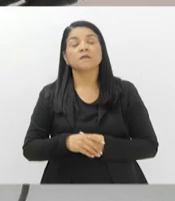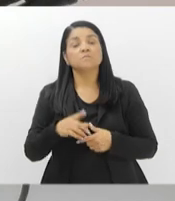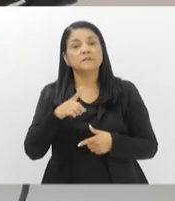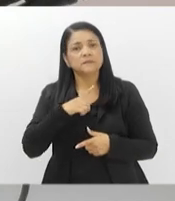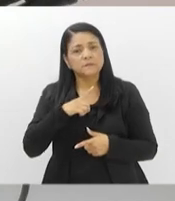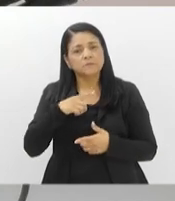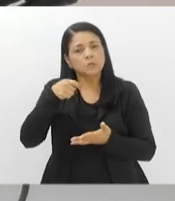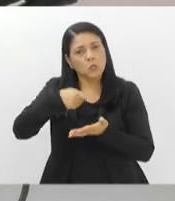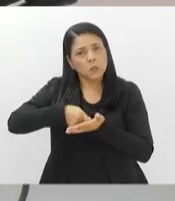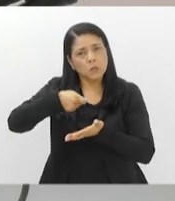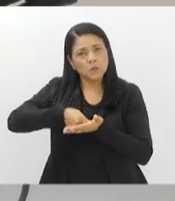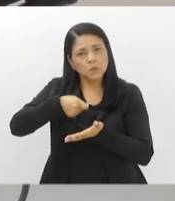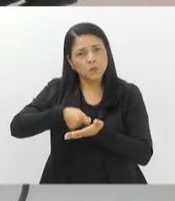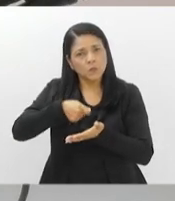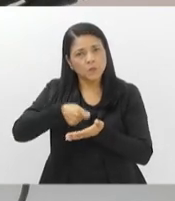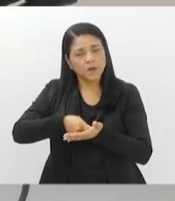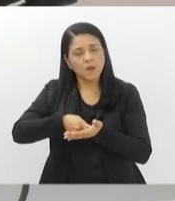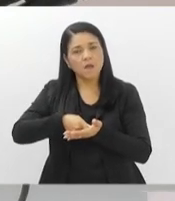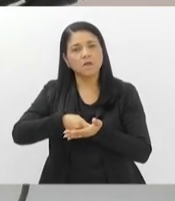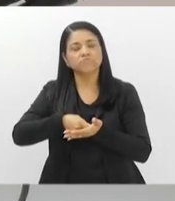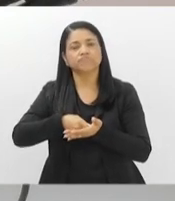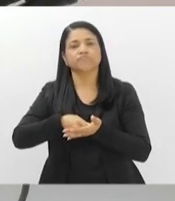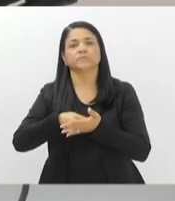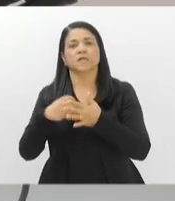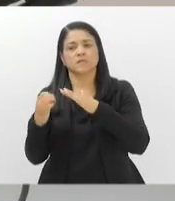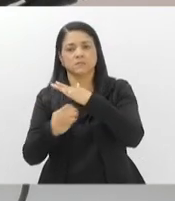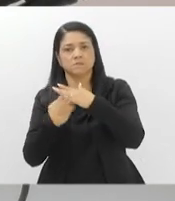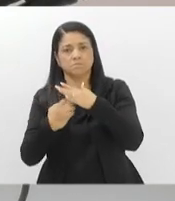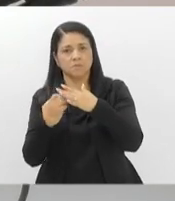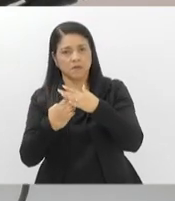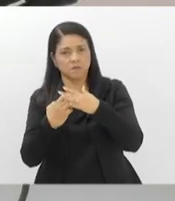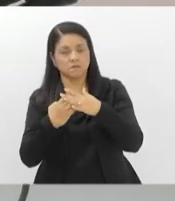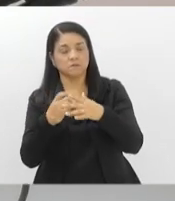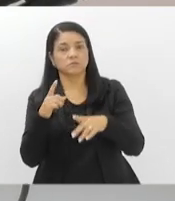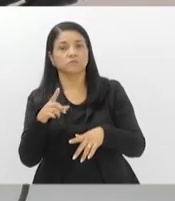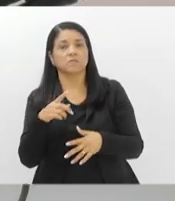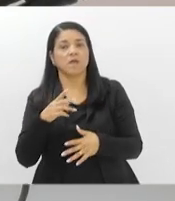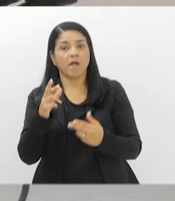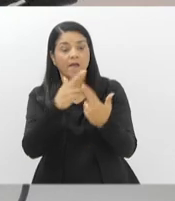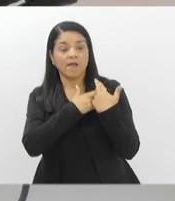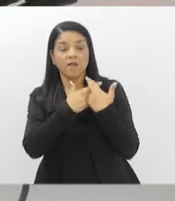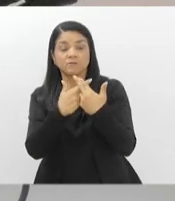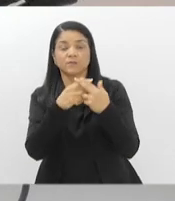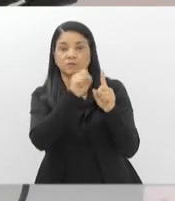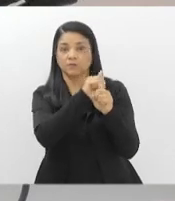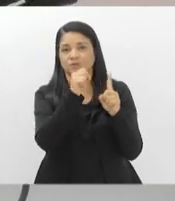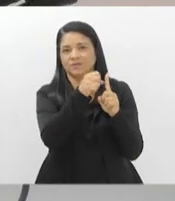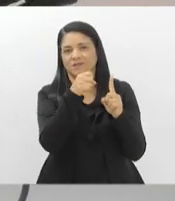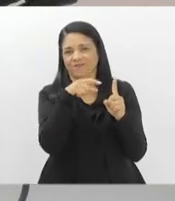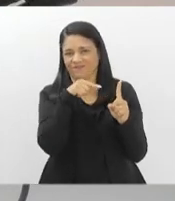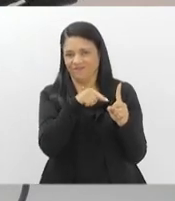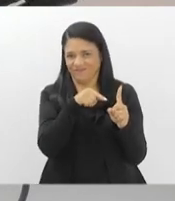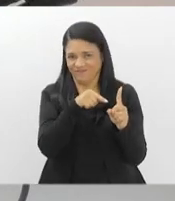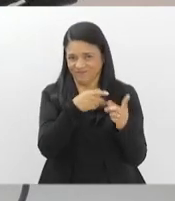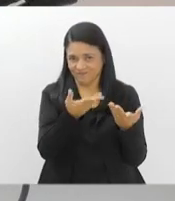cobrar da iniciativa privada a responsabilidade social eh não se pode só